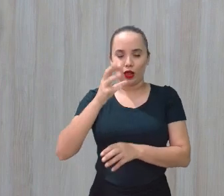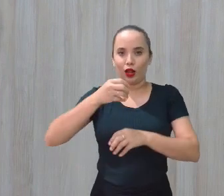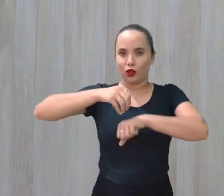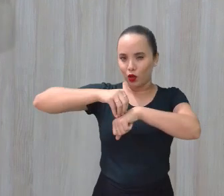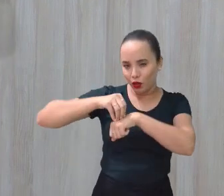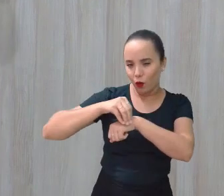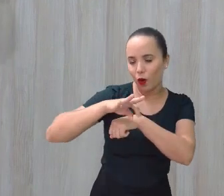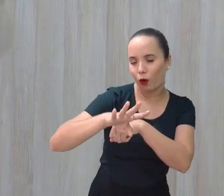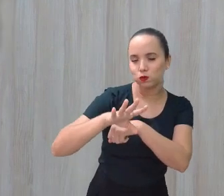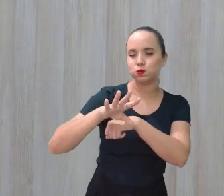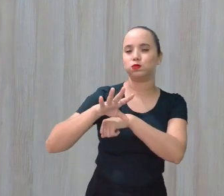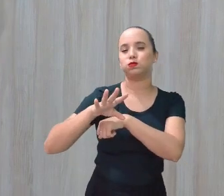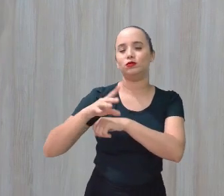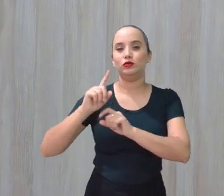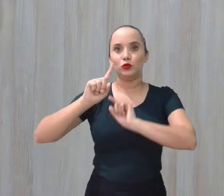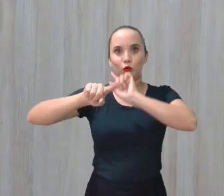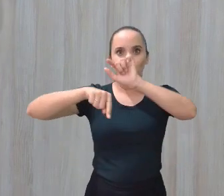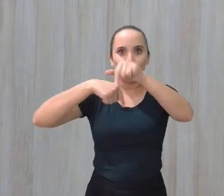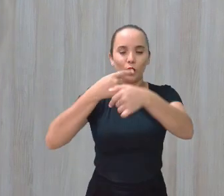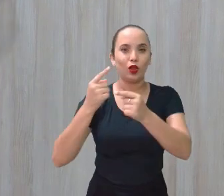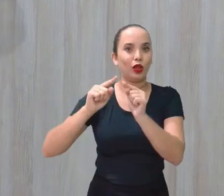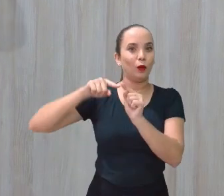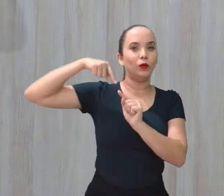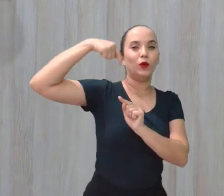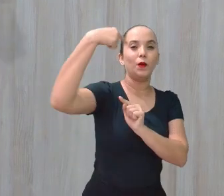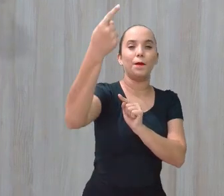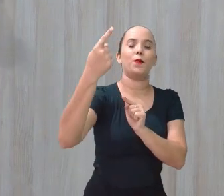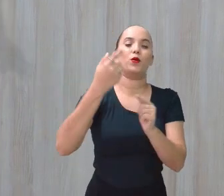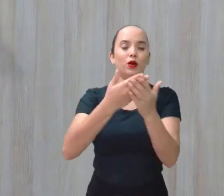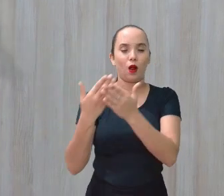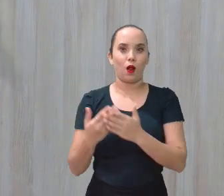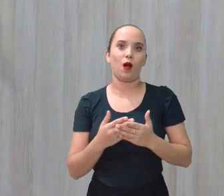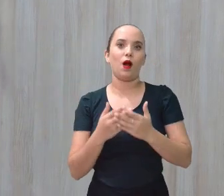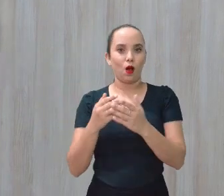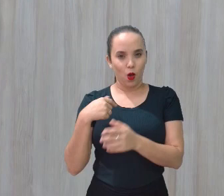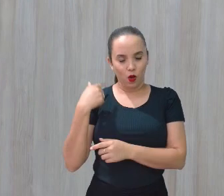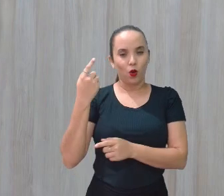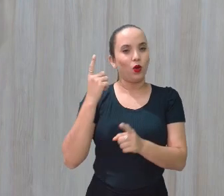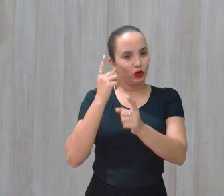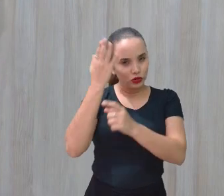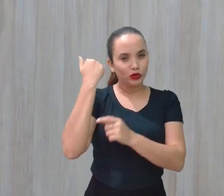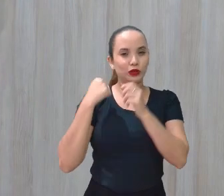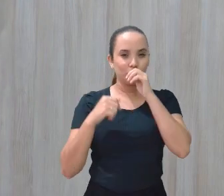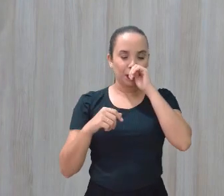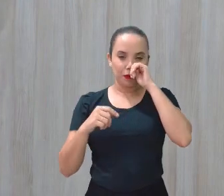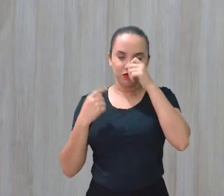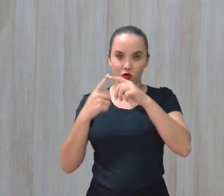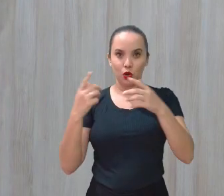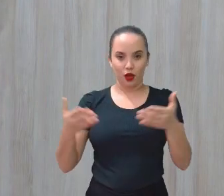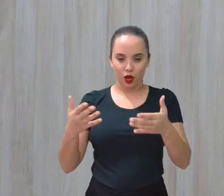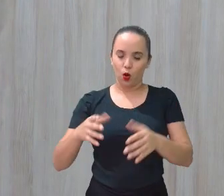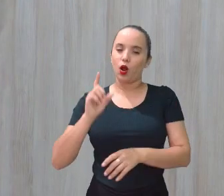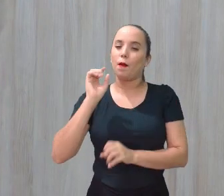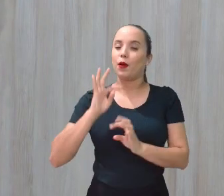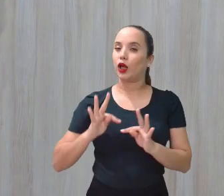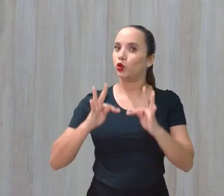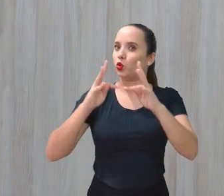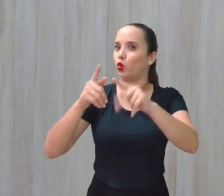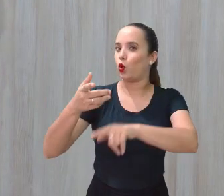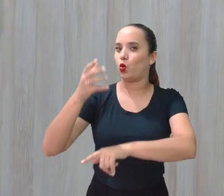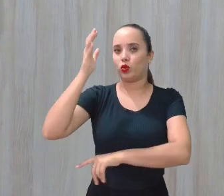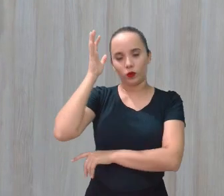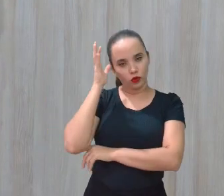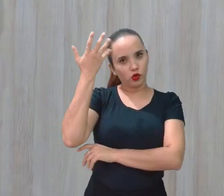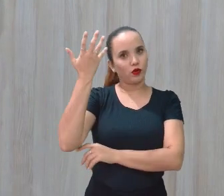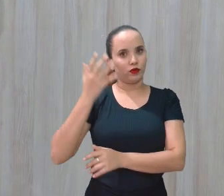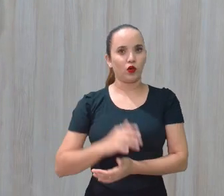está dividindo em partes para que nesse primeiro momento, ou seja, todo mundo consiga resolver os sistemas de equações. Agora, esse ponto que a